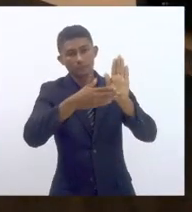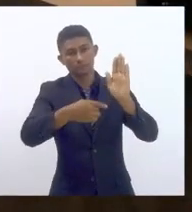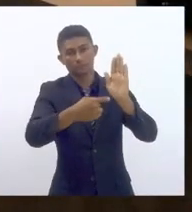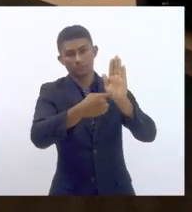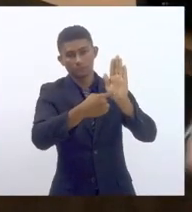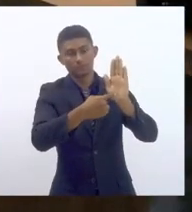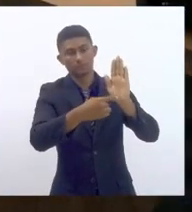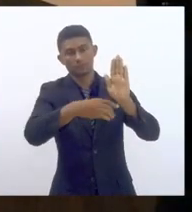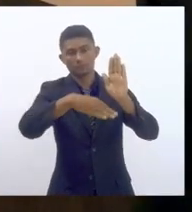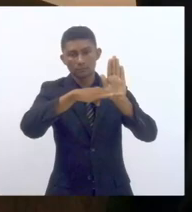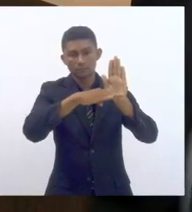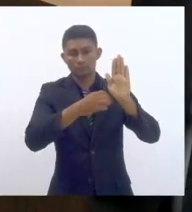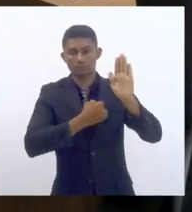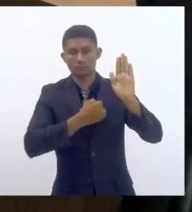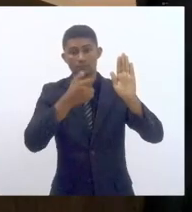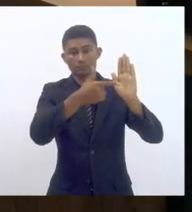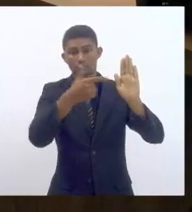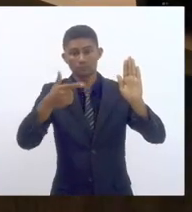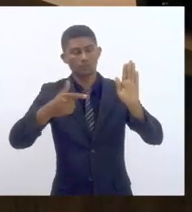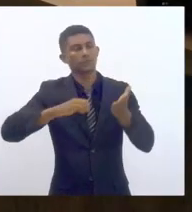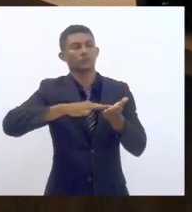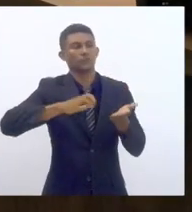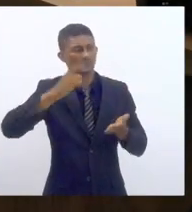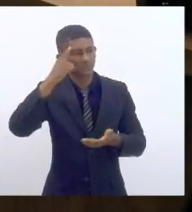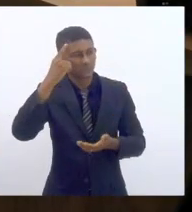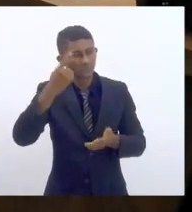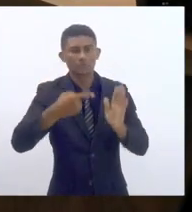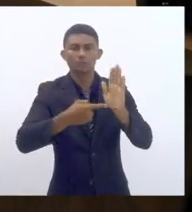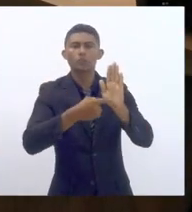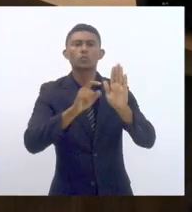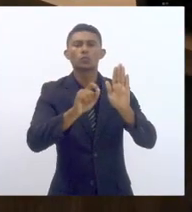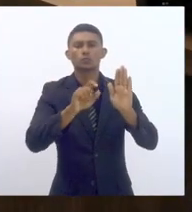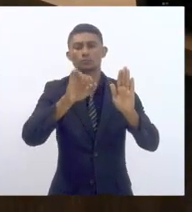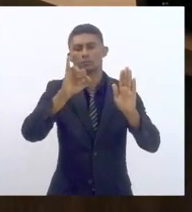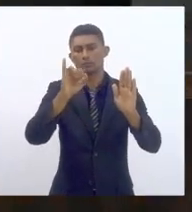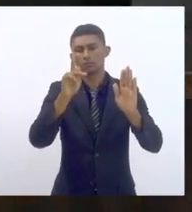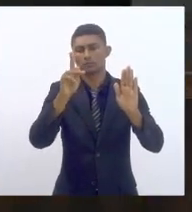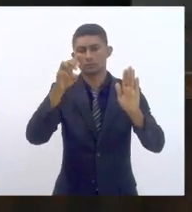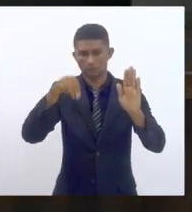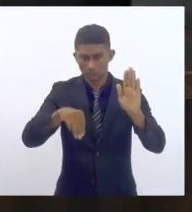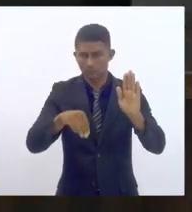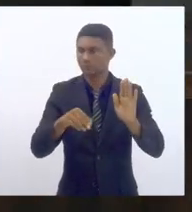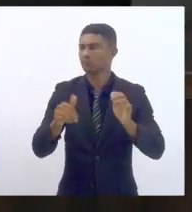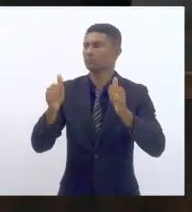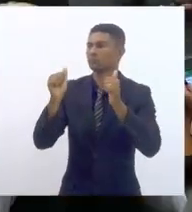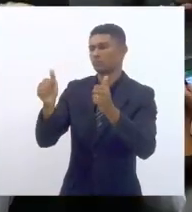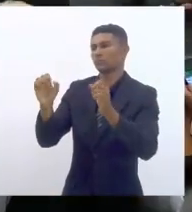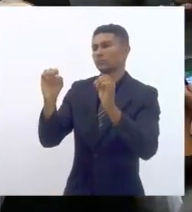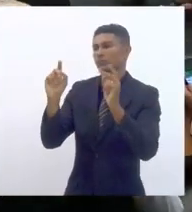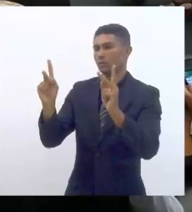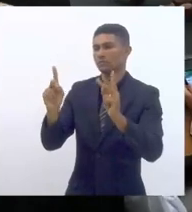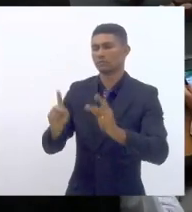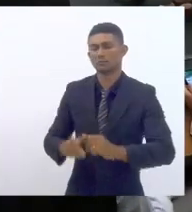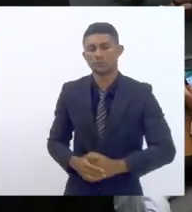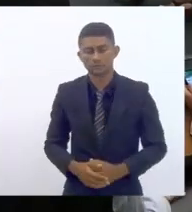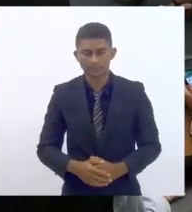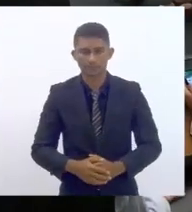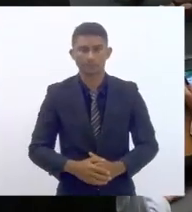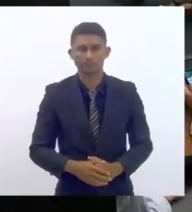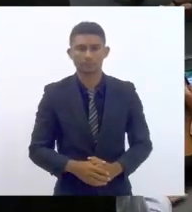do 22º, que é a questão do IPM. Ok. Ok.